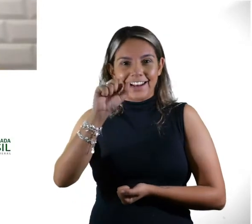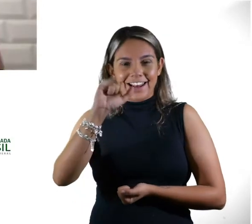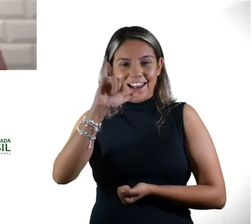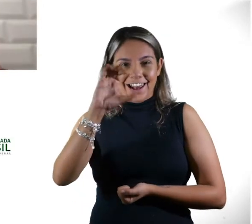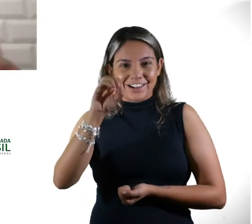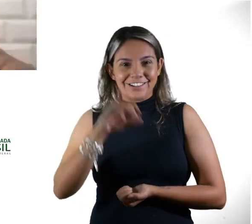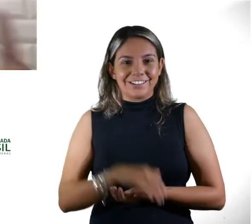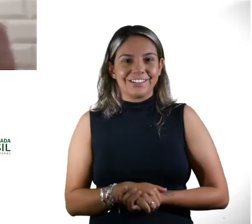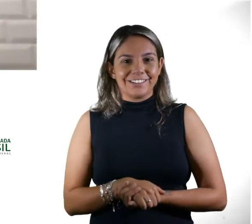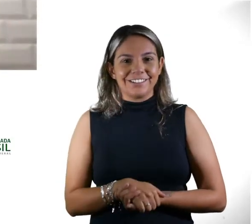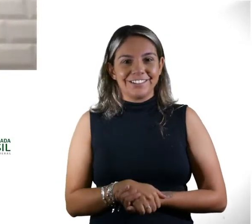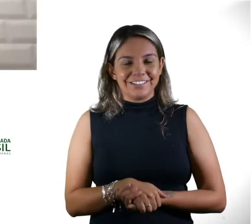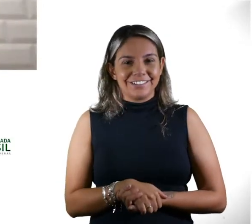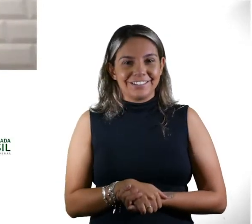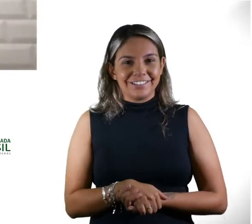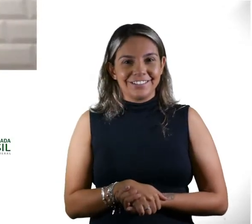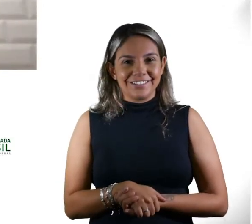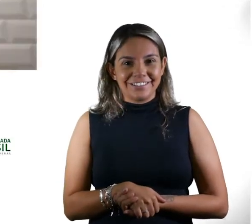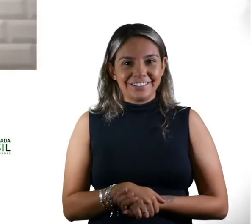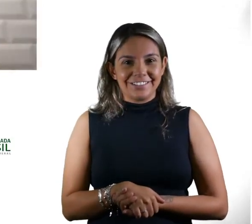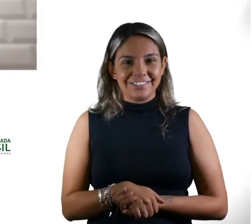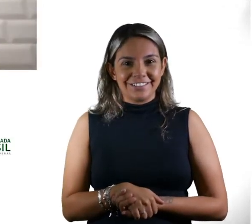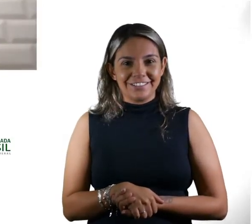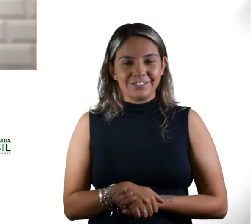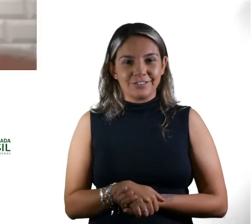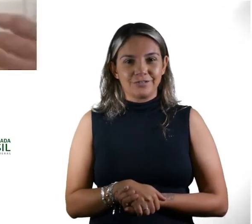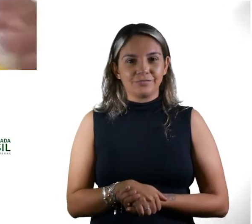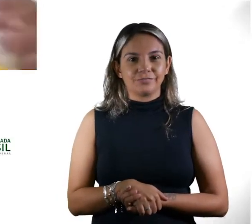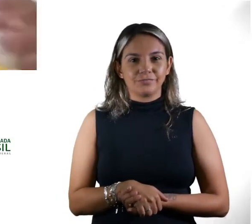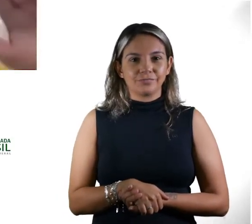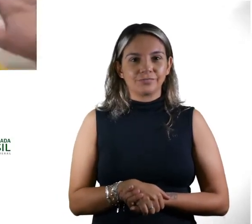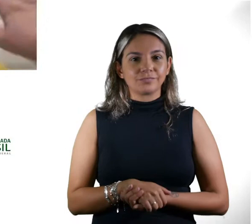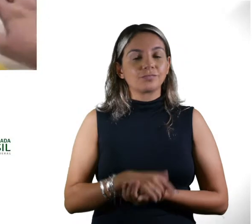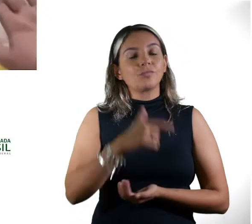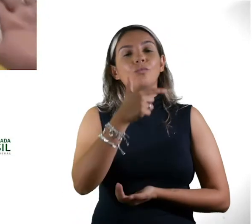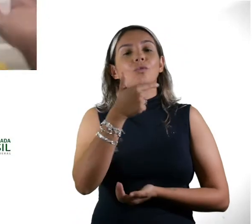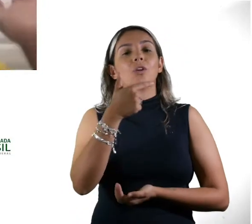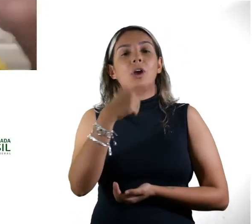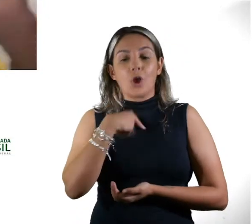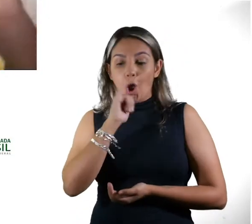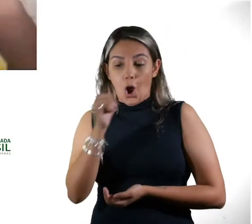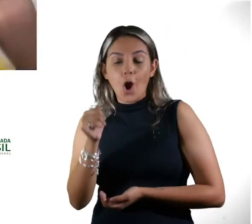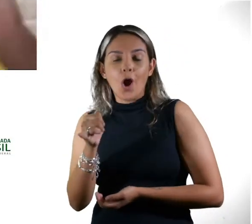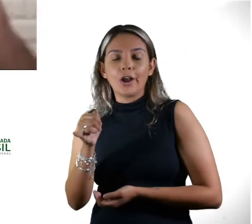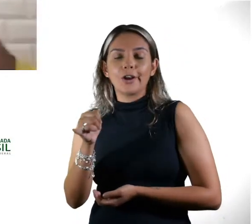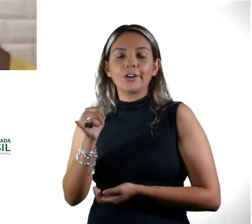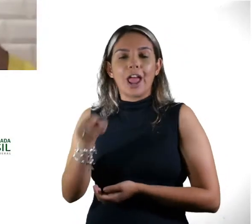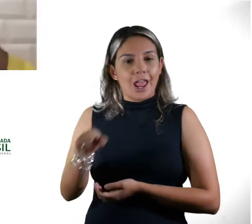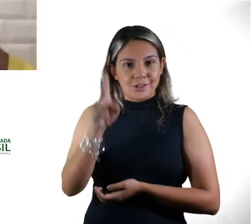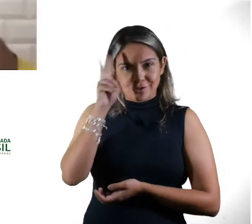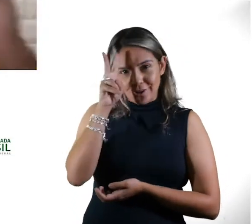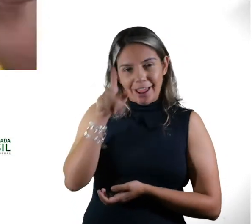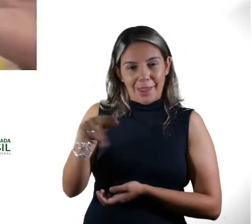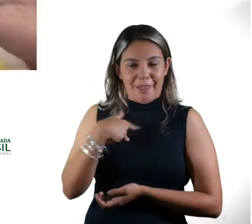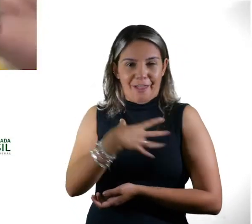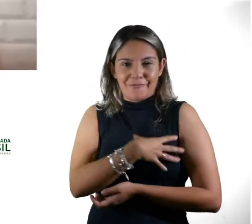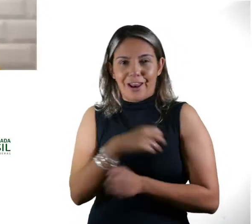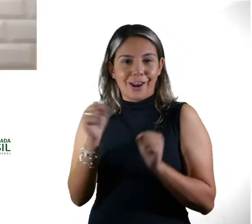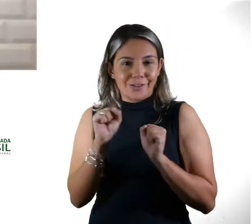vezes roubo aos outros. Mas outras vezes invento completamente, não é? Ela dá-me